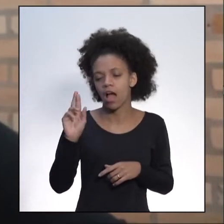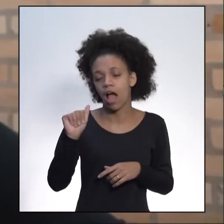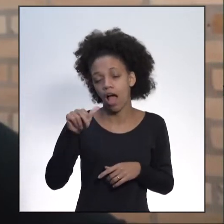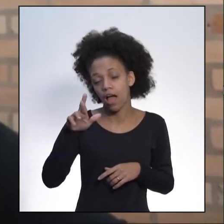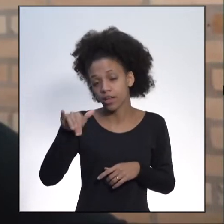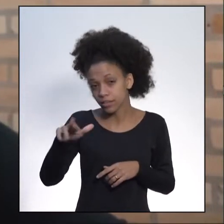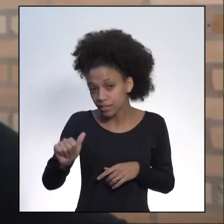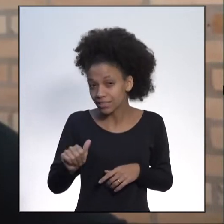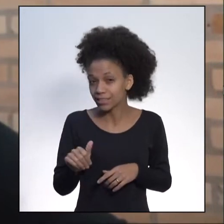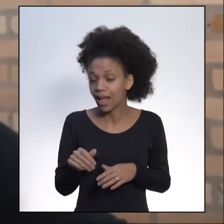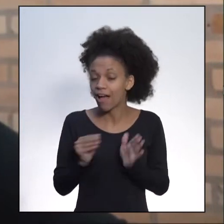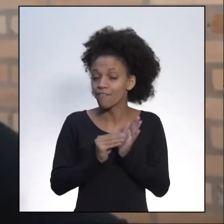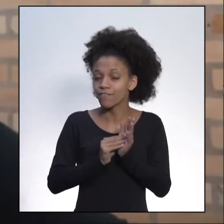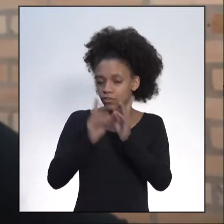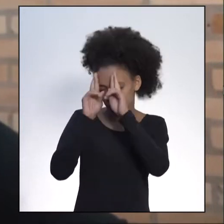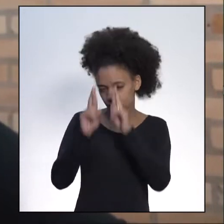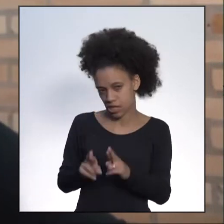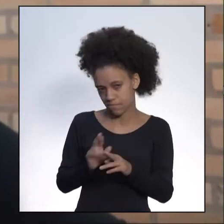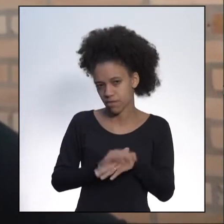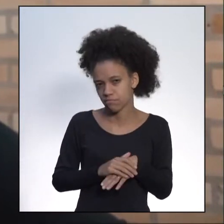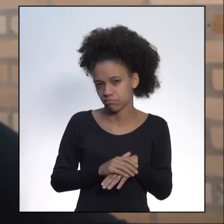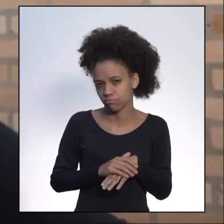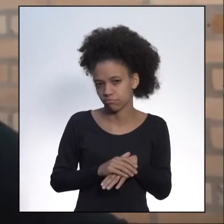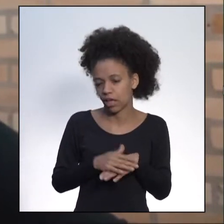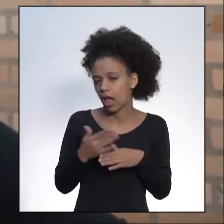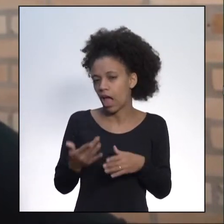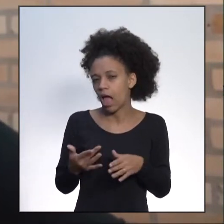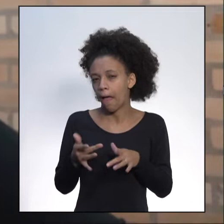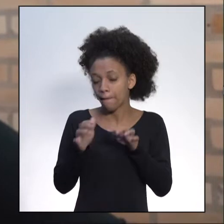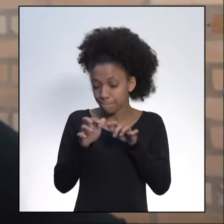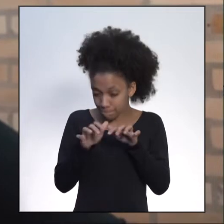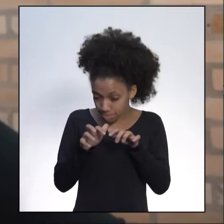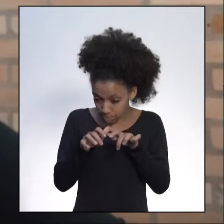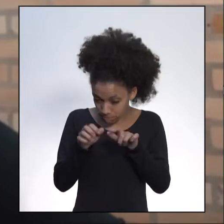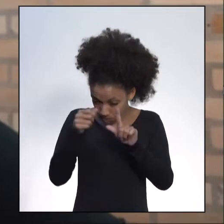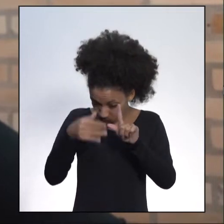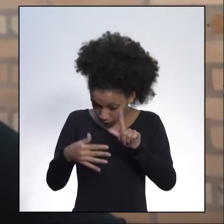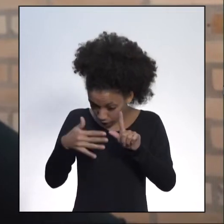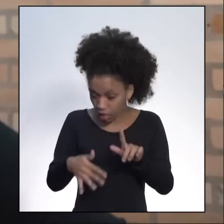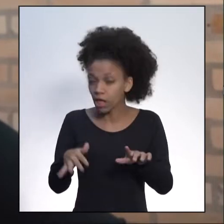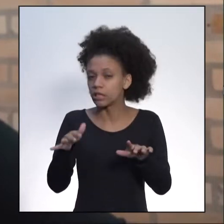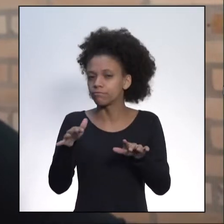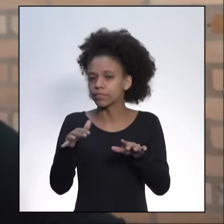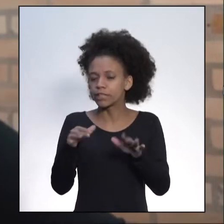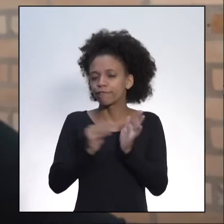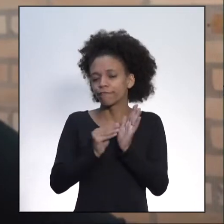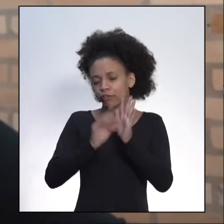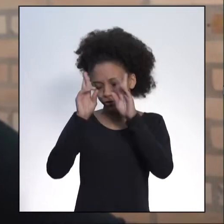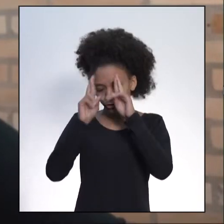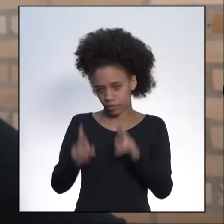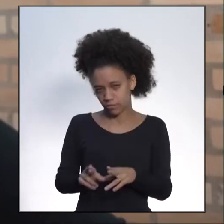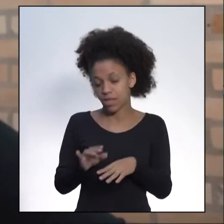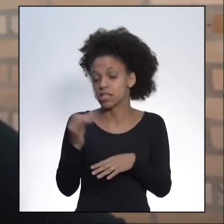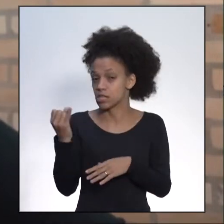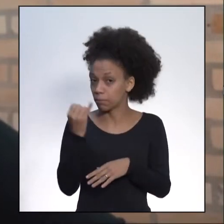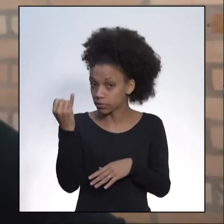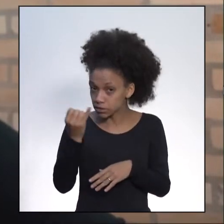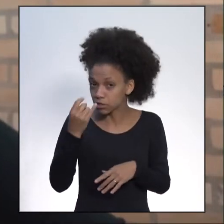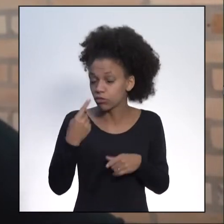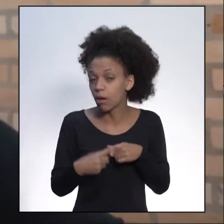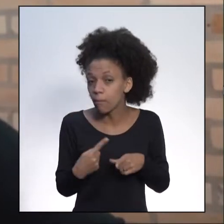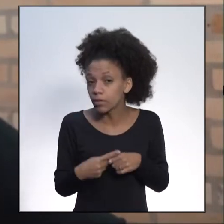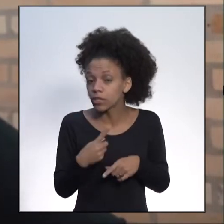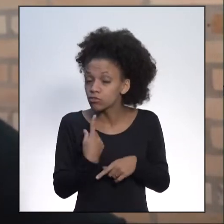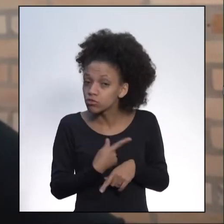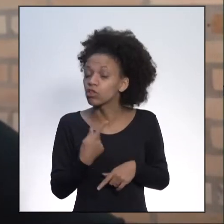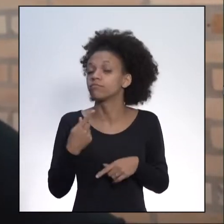ao desrespeito. Né? Então, são postagens que são desrespeitosas. E isso é muito importante que a gente